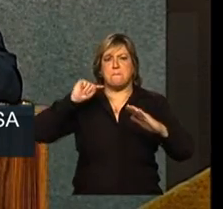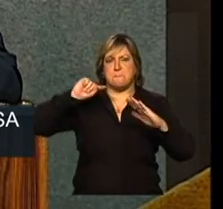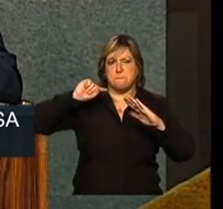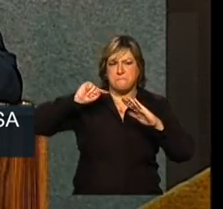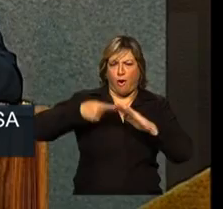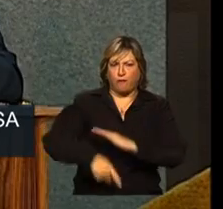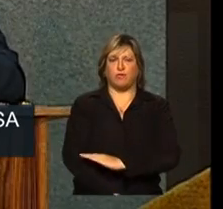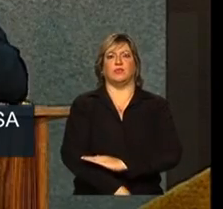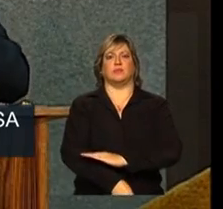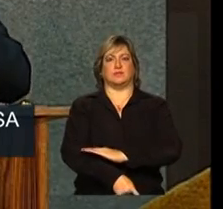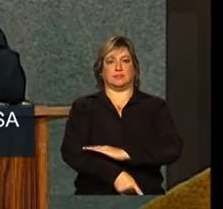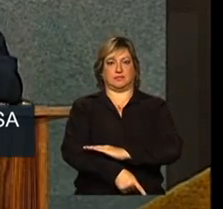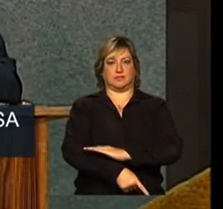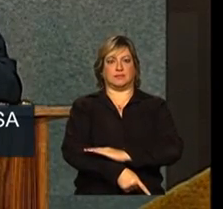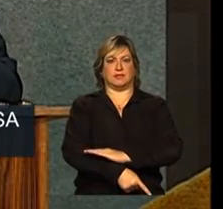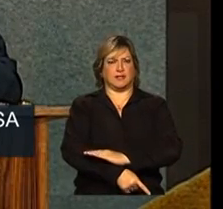profunda,